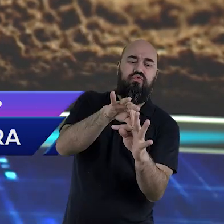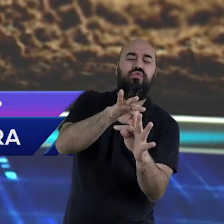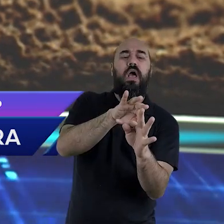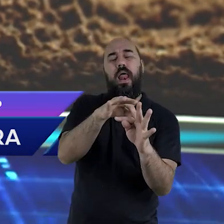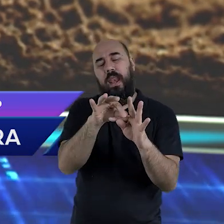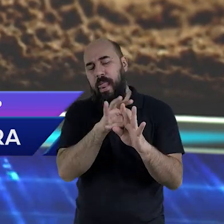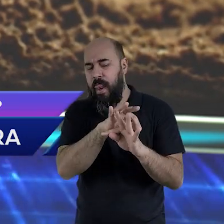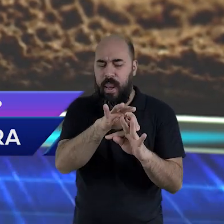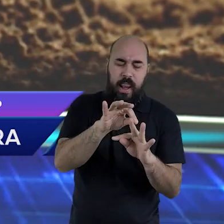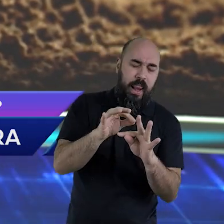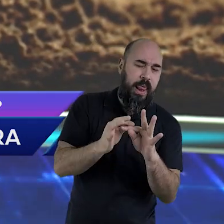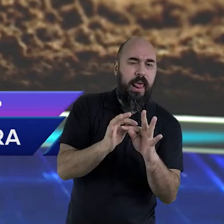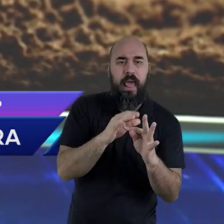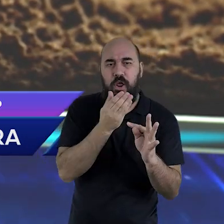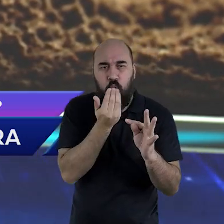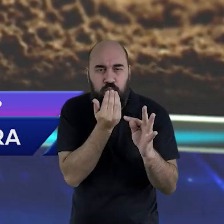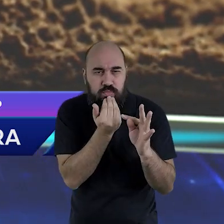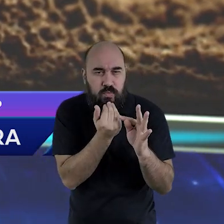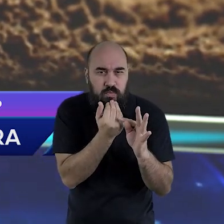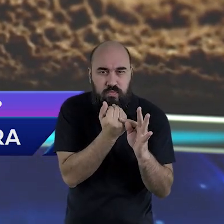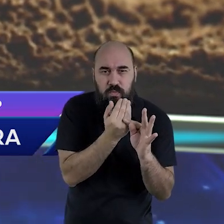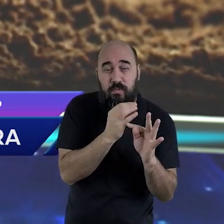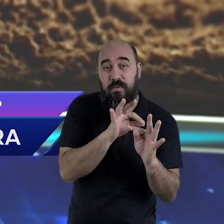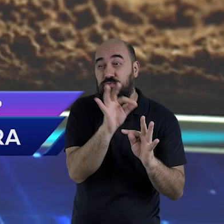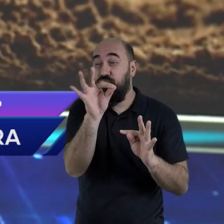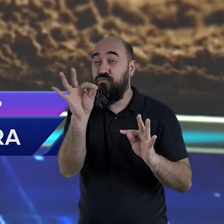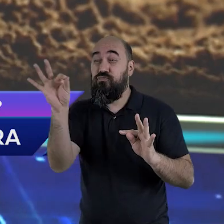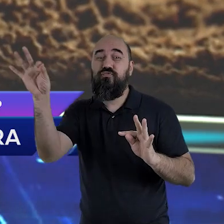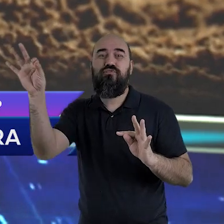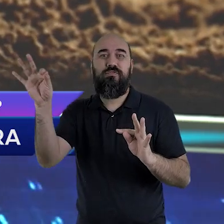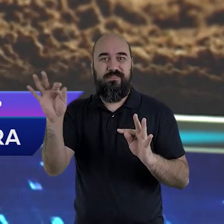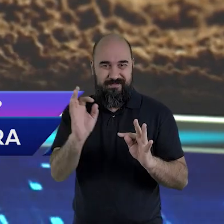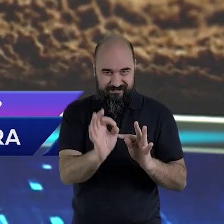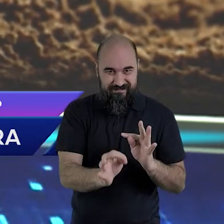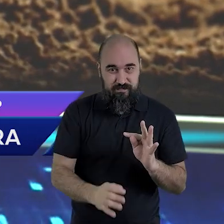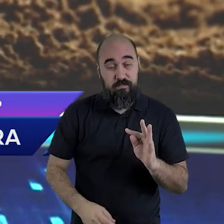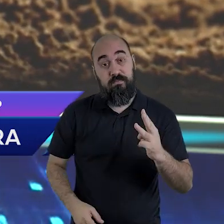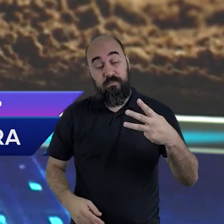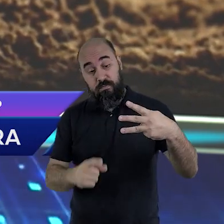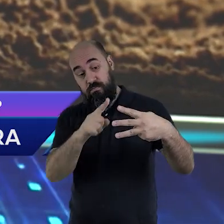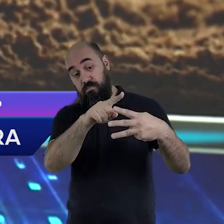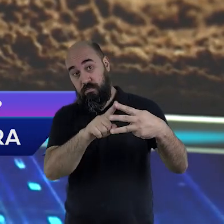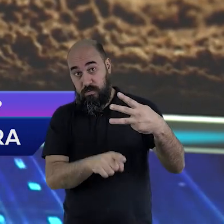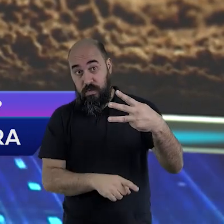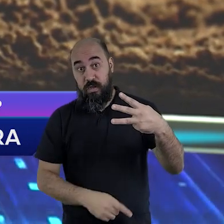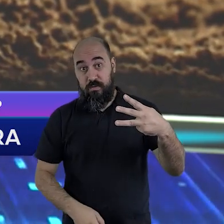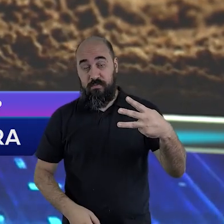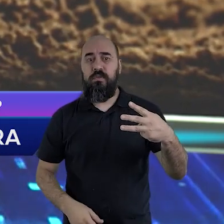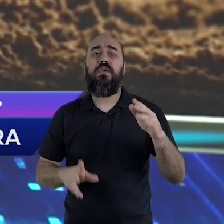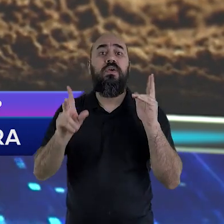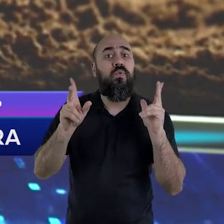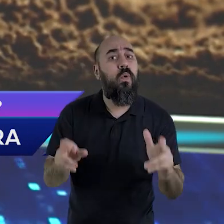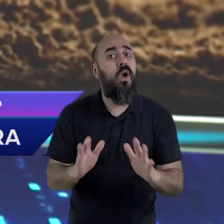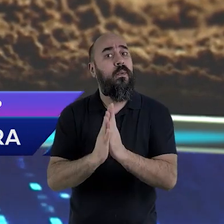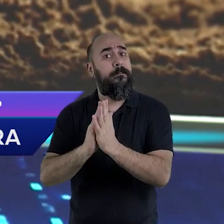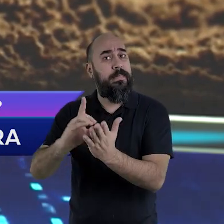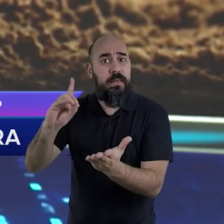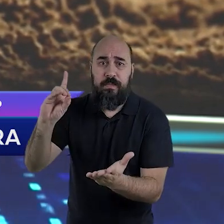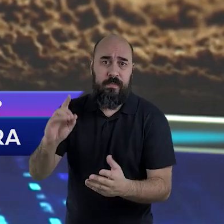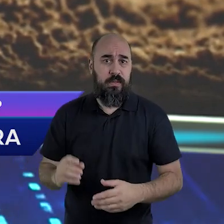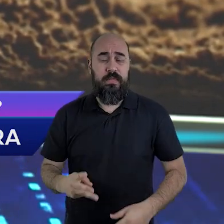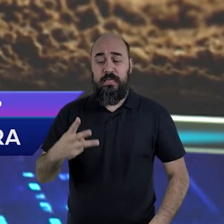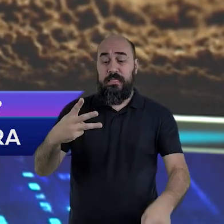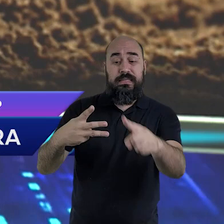sobrevivência. Da mesma forma, existem 3 maneiras de se aproximar da Bíblia. A primeira